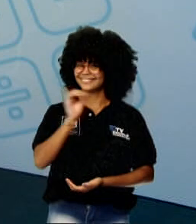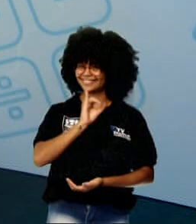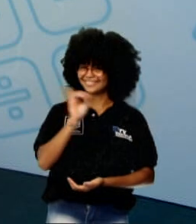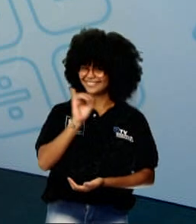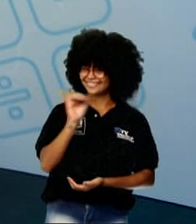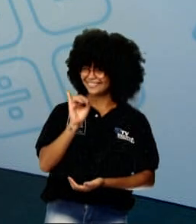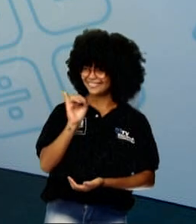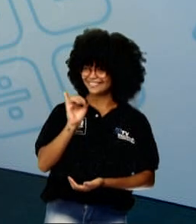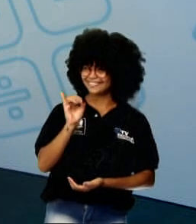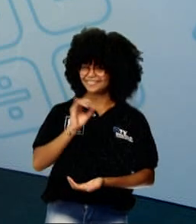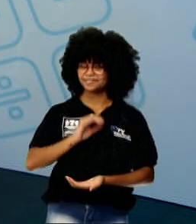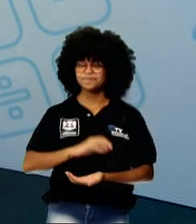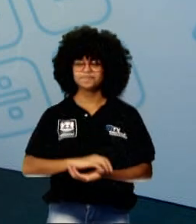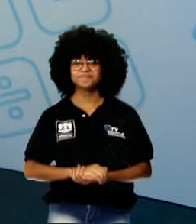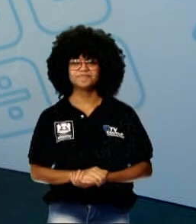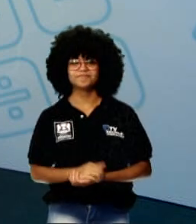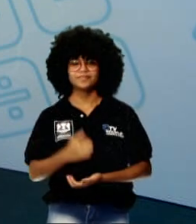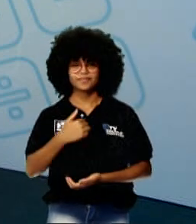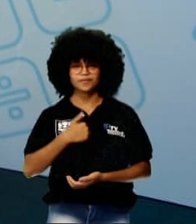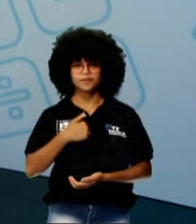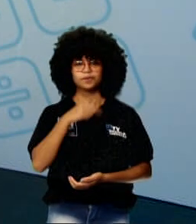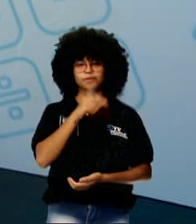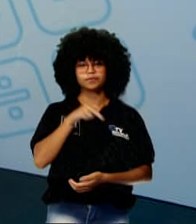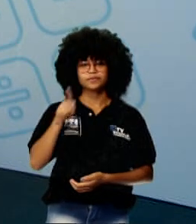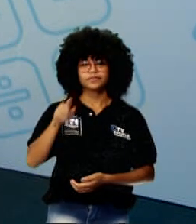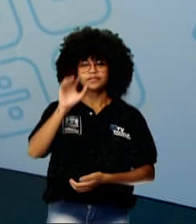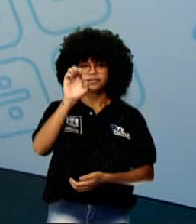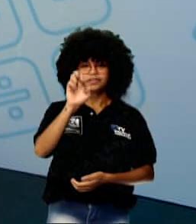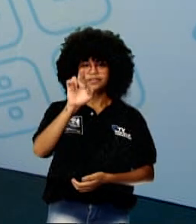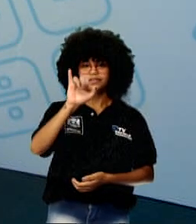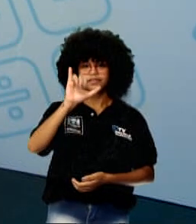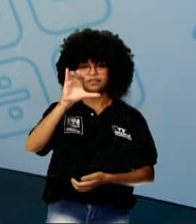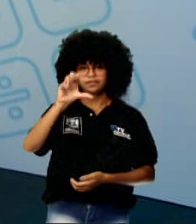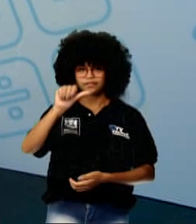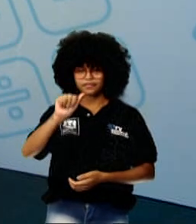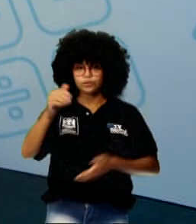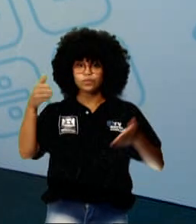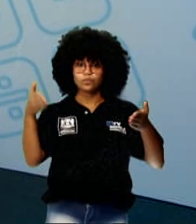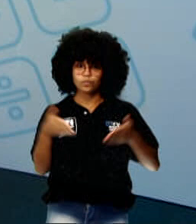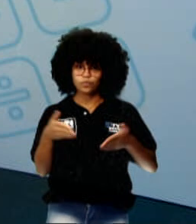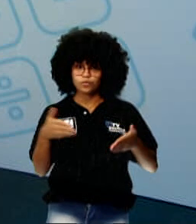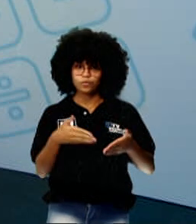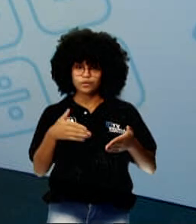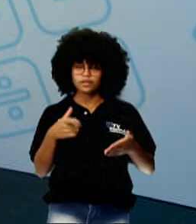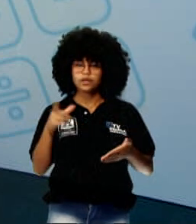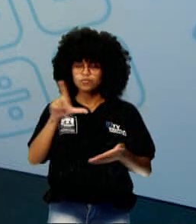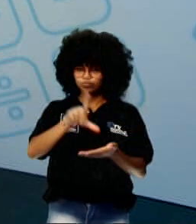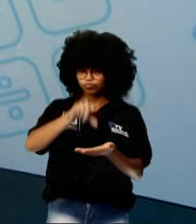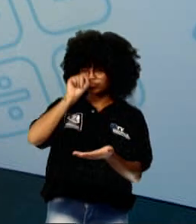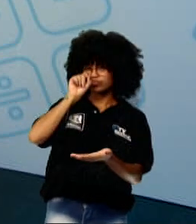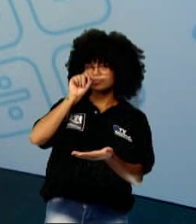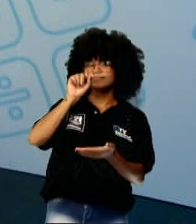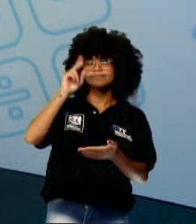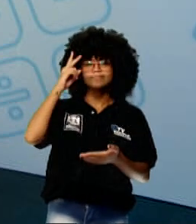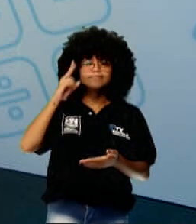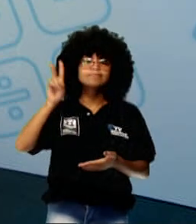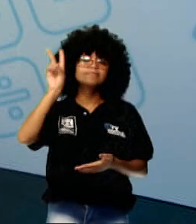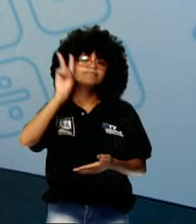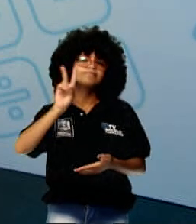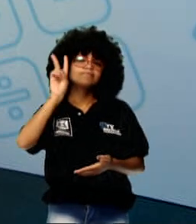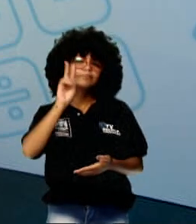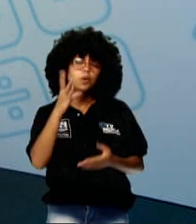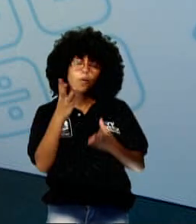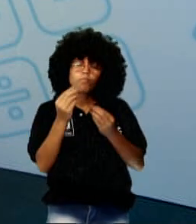Olá, minha gente! Eu sou a professora Érica Montenegro e hoje eu separei uma história para contar para vocês,